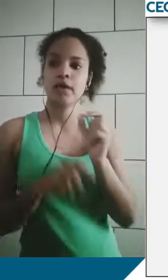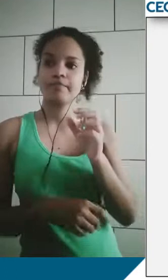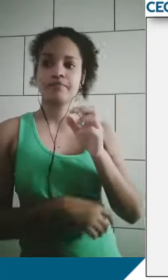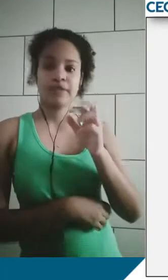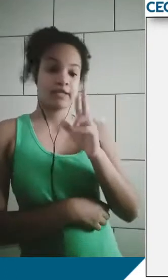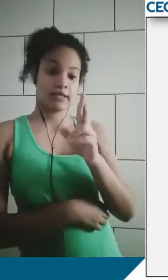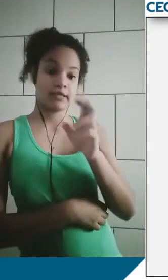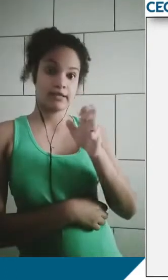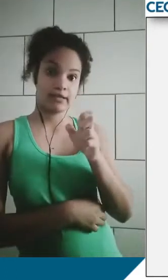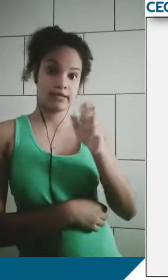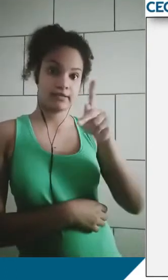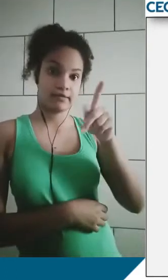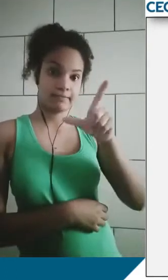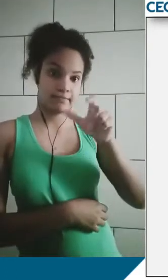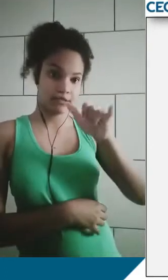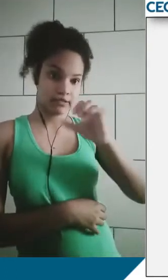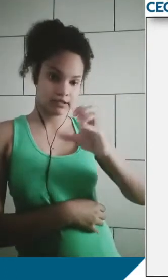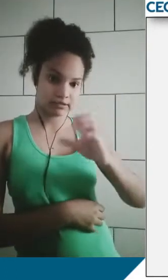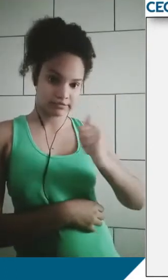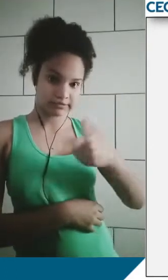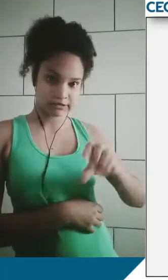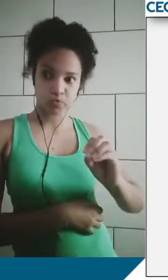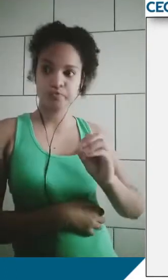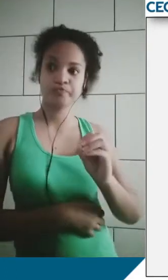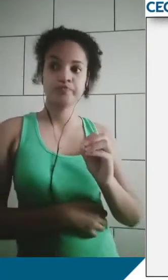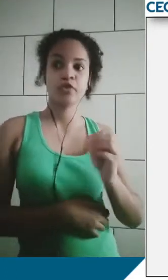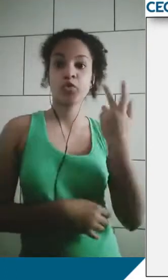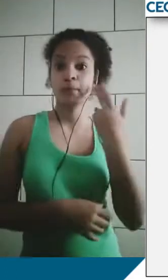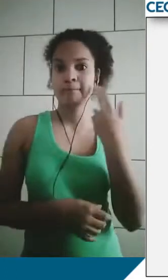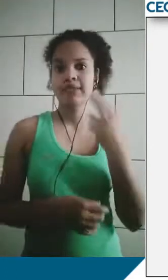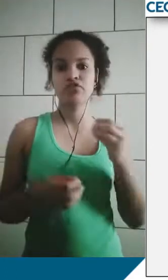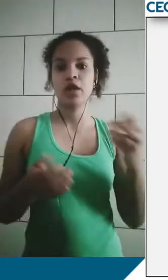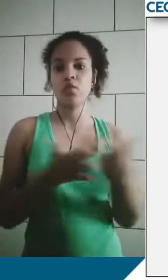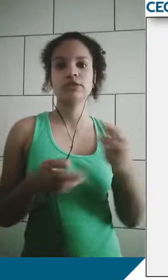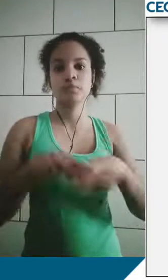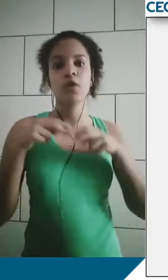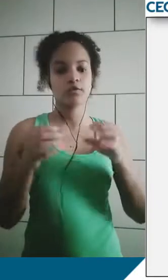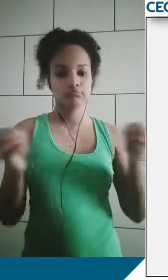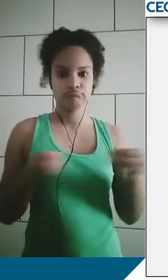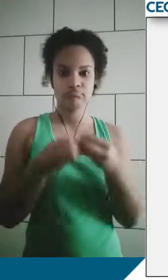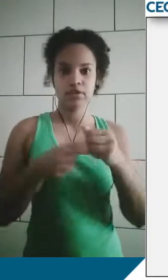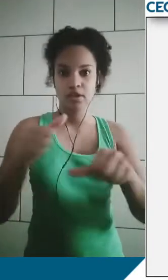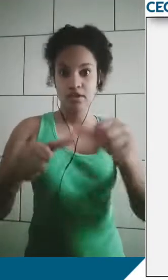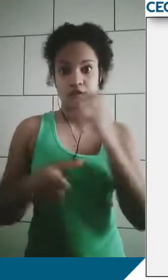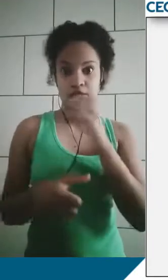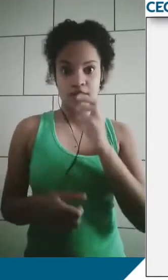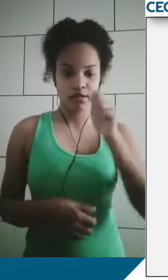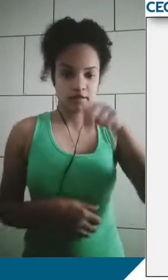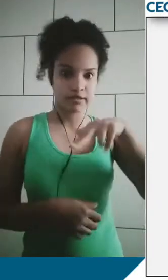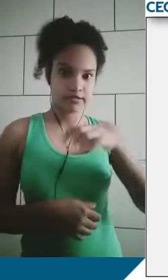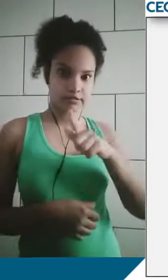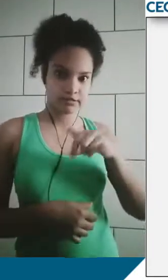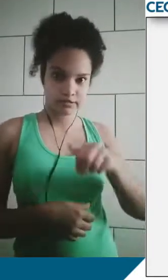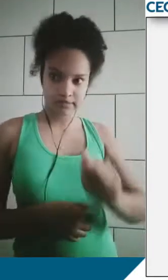mediado por enzimas, dentre elas a DNA polimerase. A replicação é o que possibilita a passagem das informações